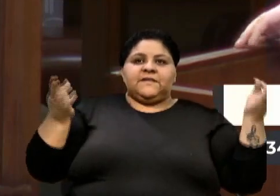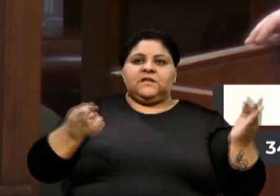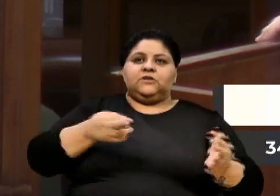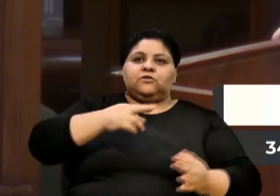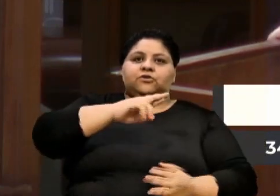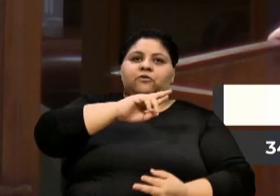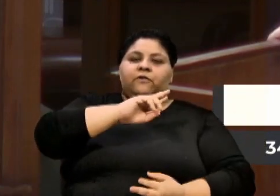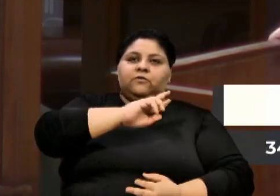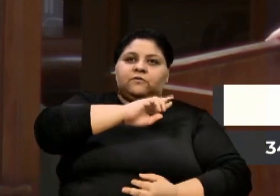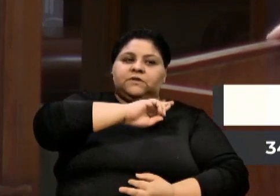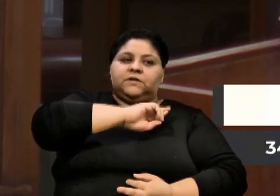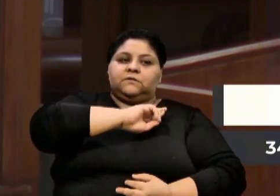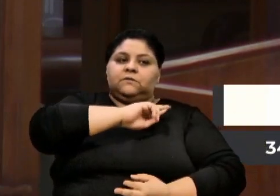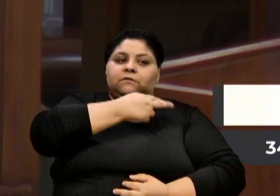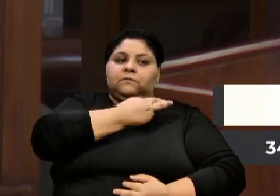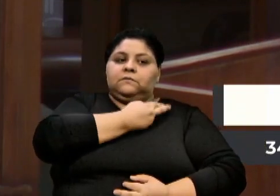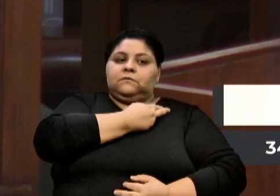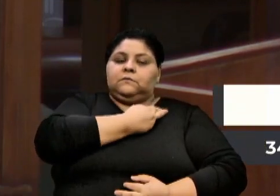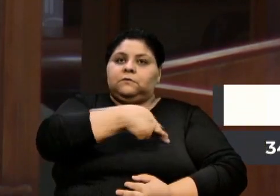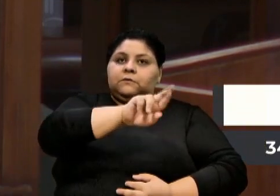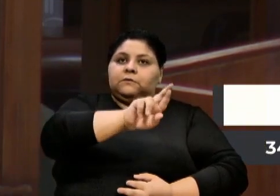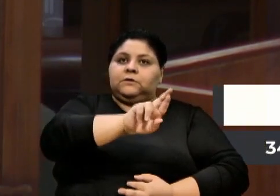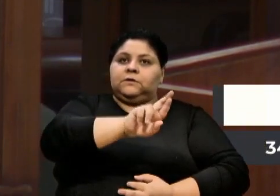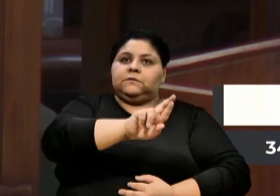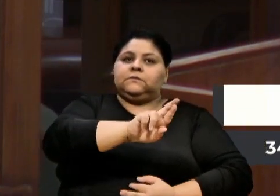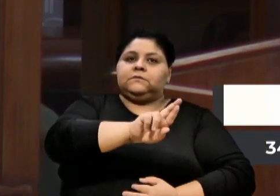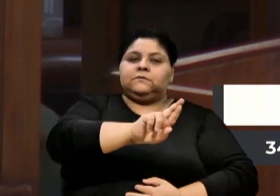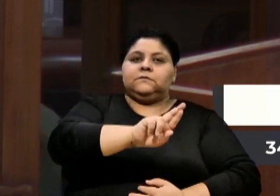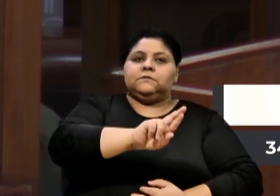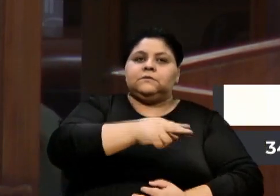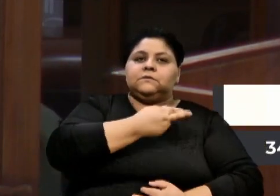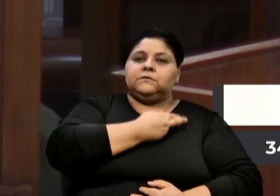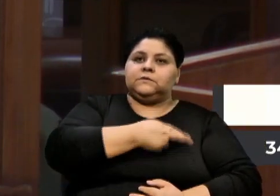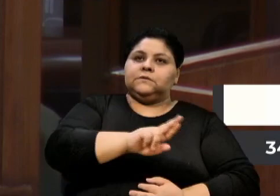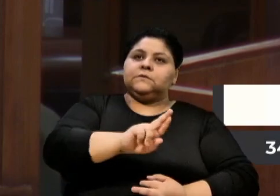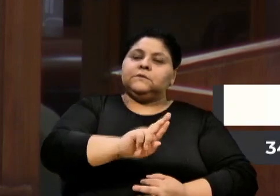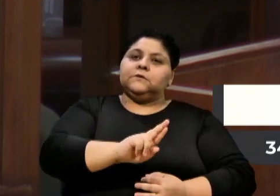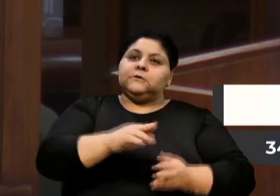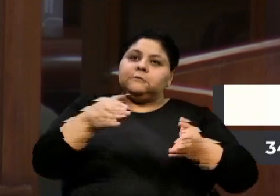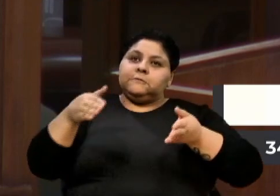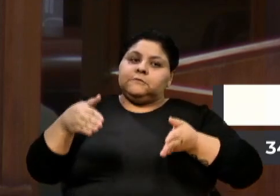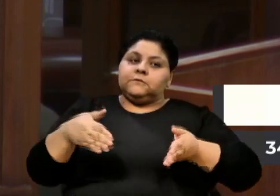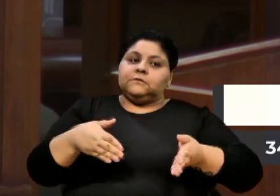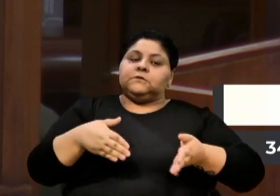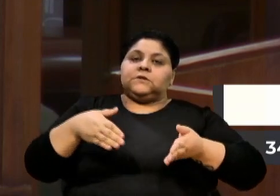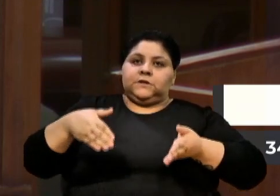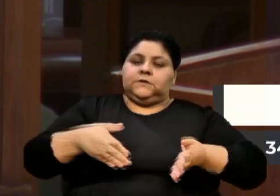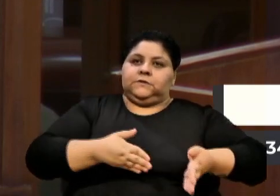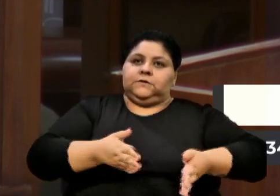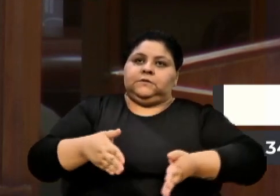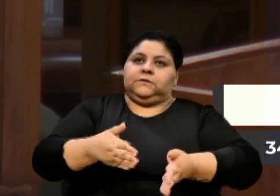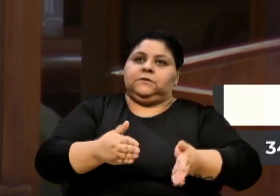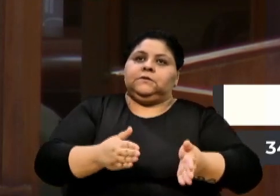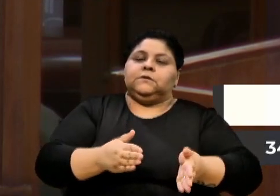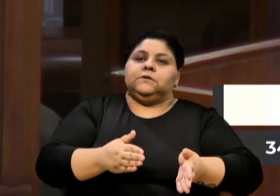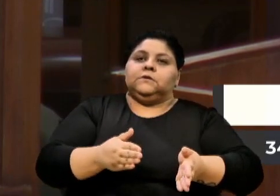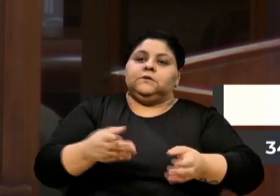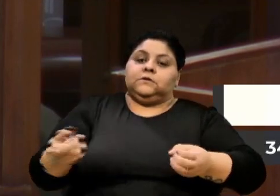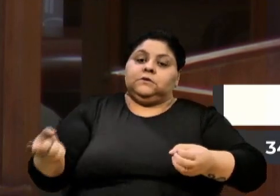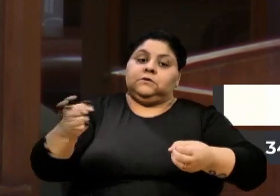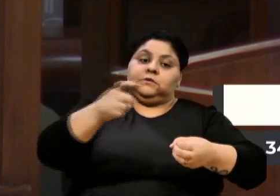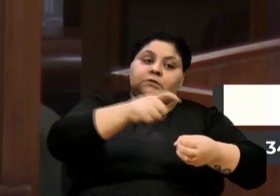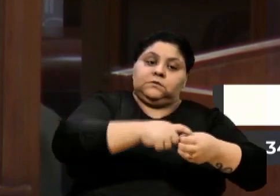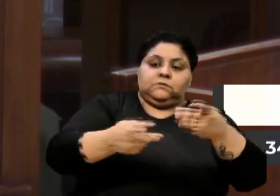ser utilizado pelo município. E o Caminho do Padre Esquiavo está recebendo peregrinos,